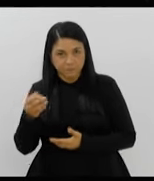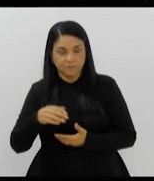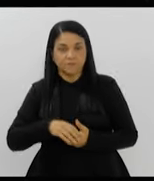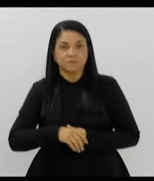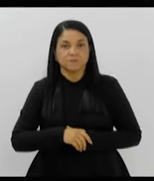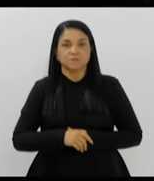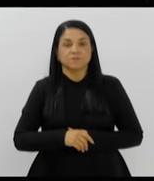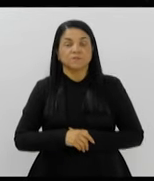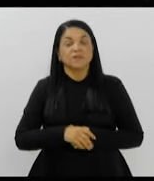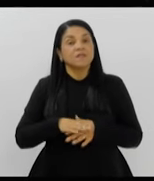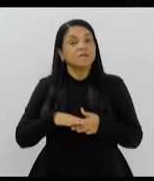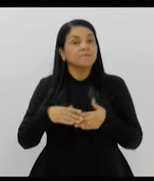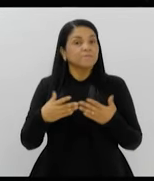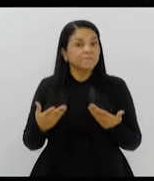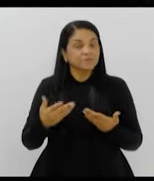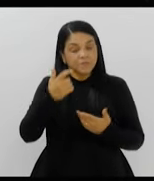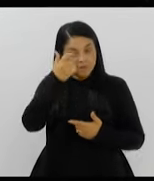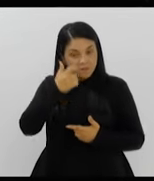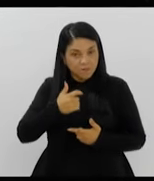Então, eu estou aqui